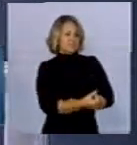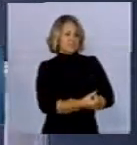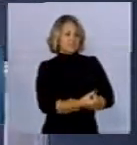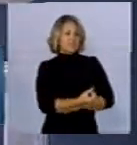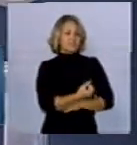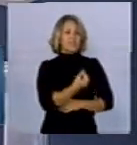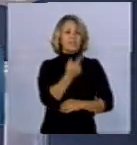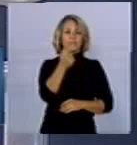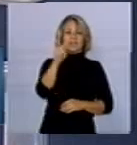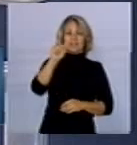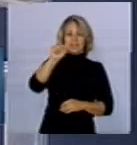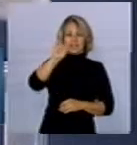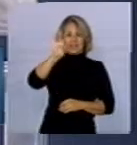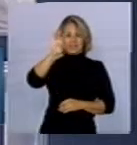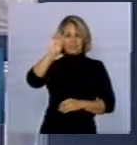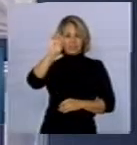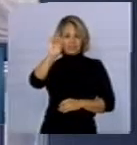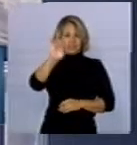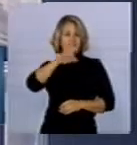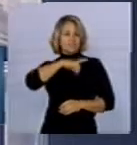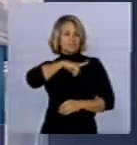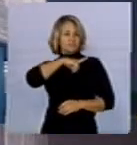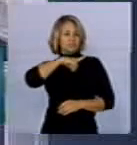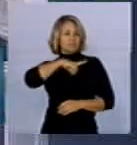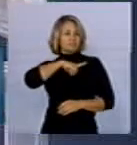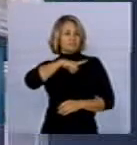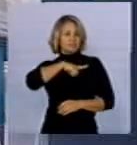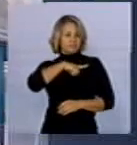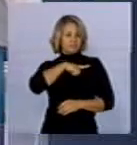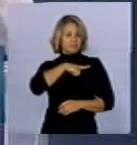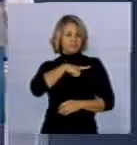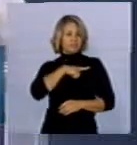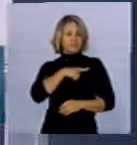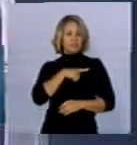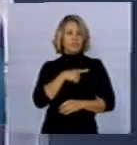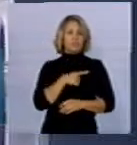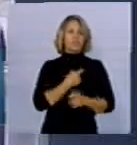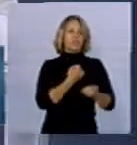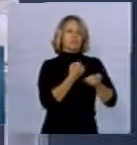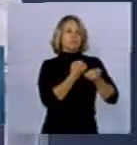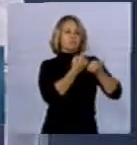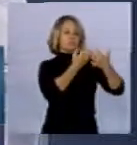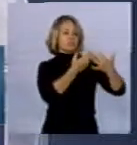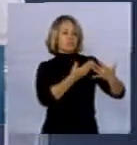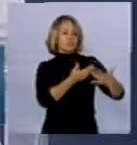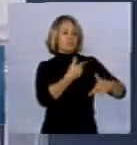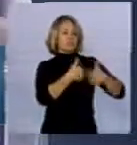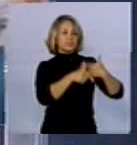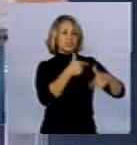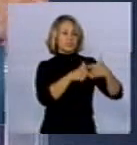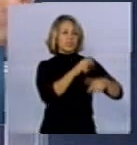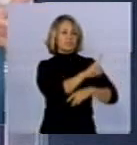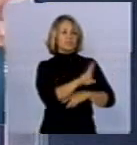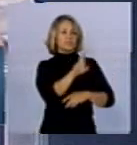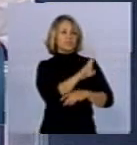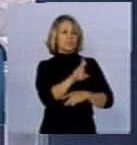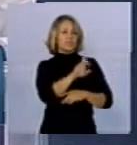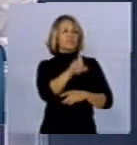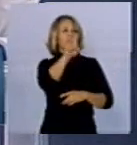o gate tinha um capítulo de serviço que chamava exceção